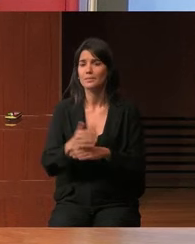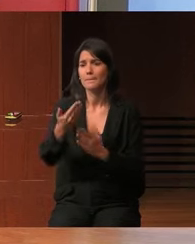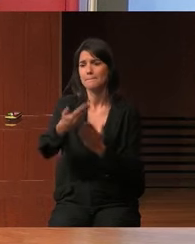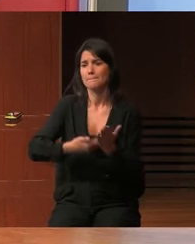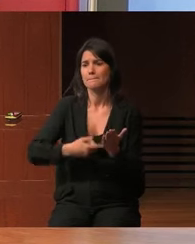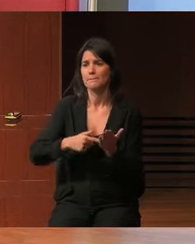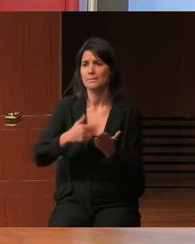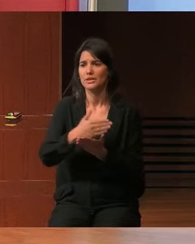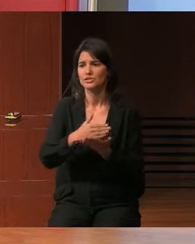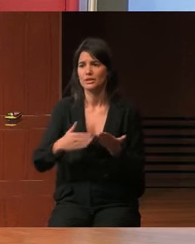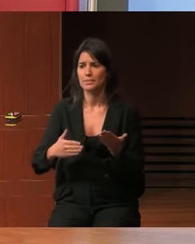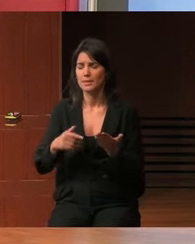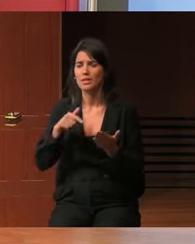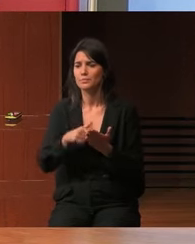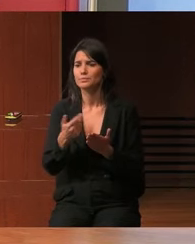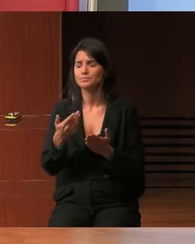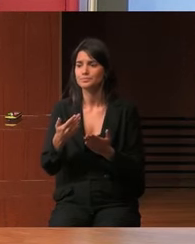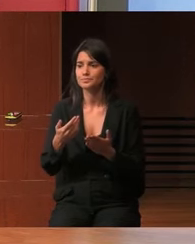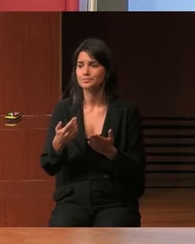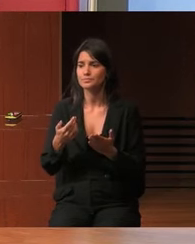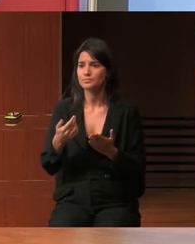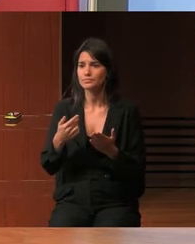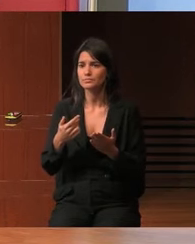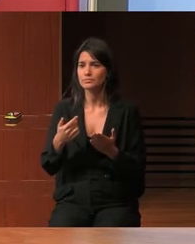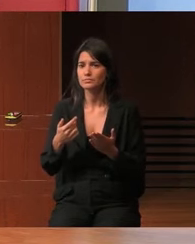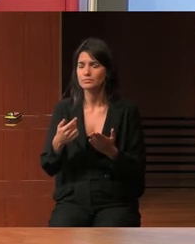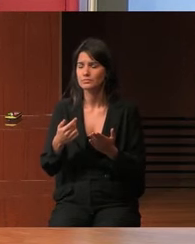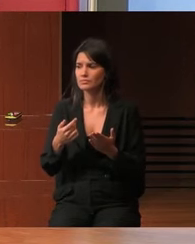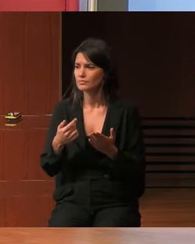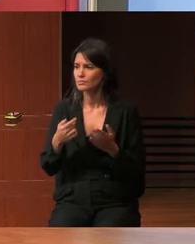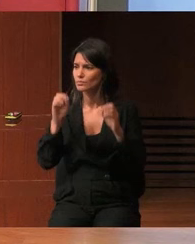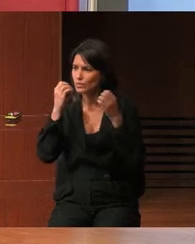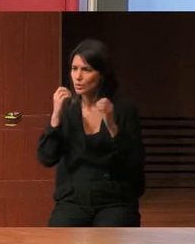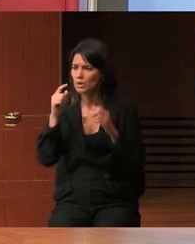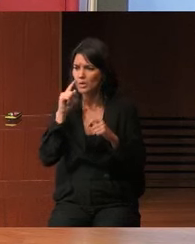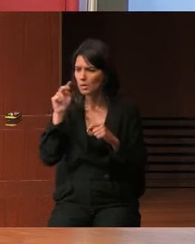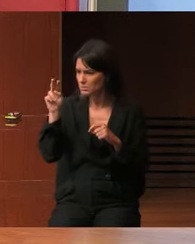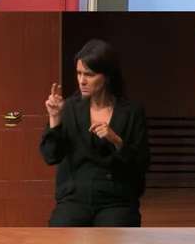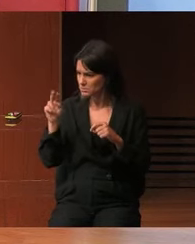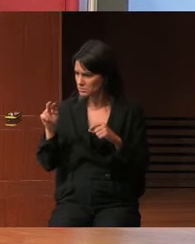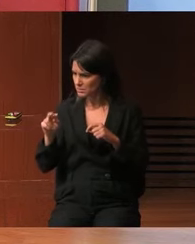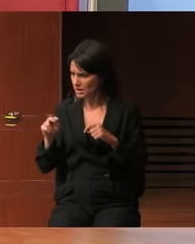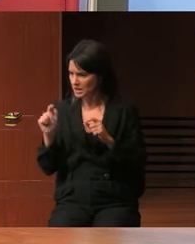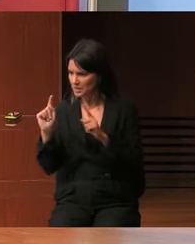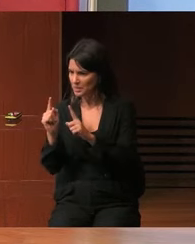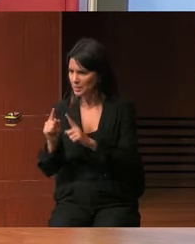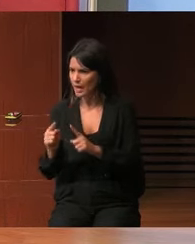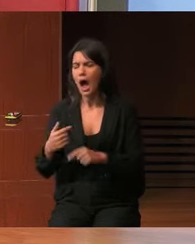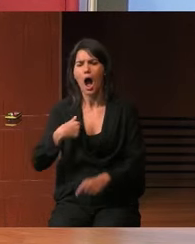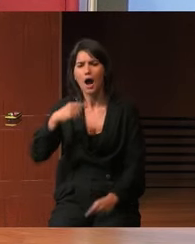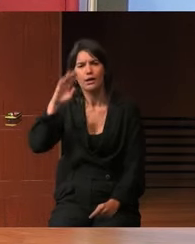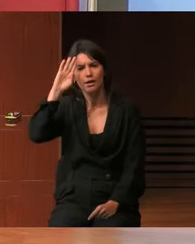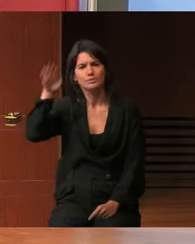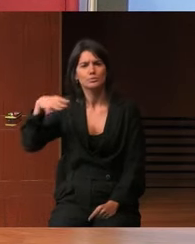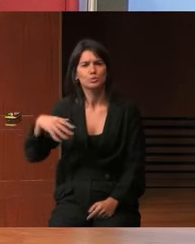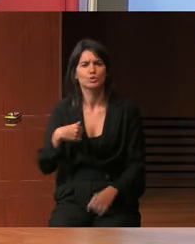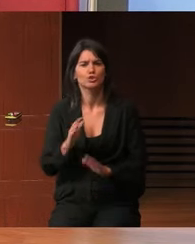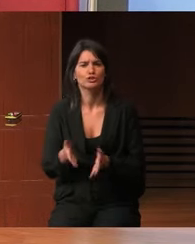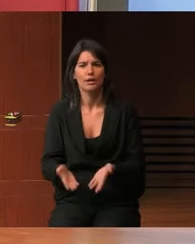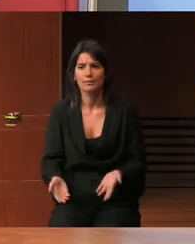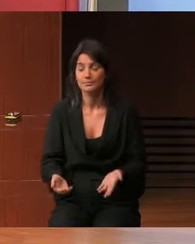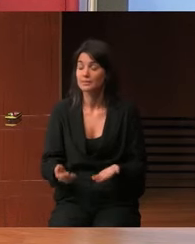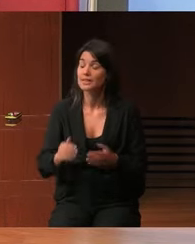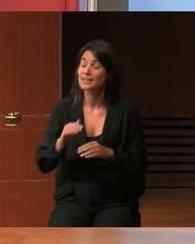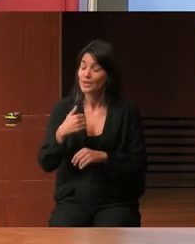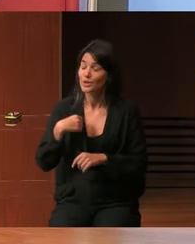formos à Wikipedia, já é um grande salto, não é? Mas lemos as gordas no Google, ou lemos ali alguma coisa, e achamos que compreendemos de facto o que está ali a passar. E é aí